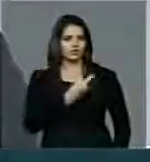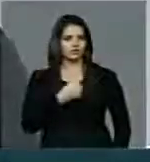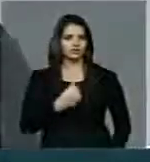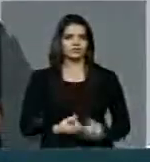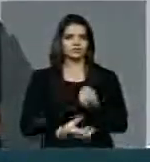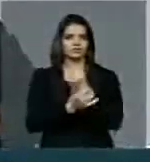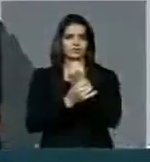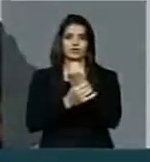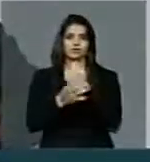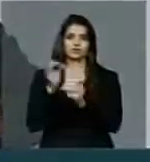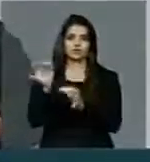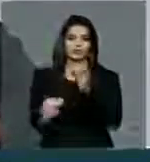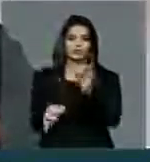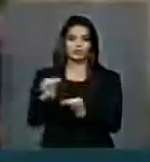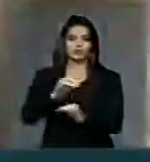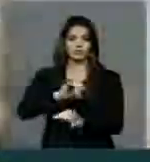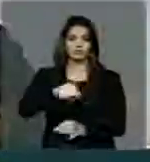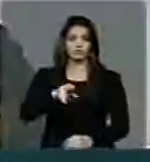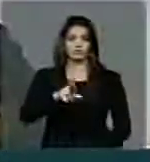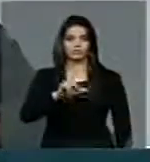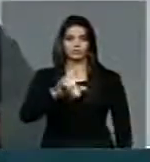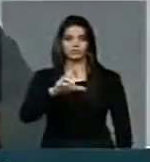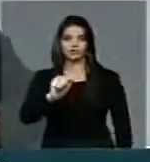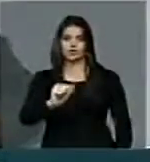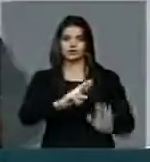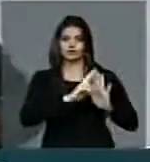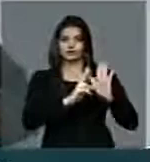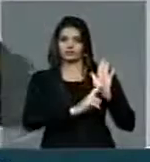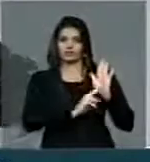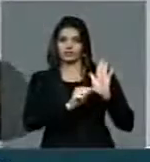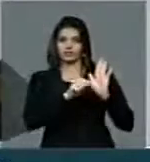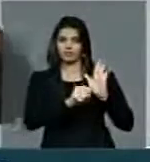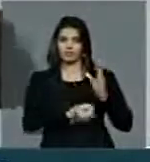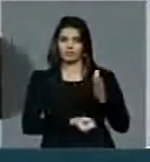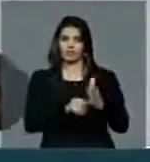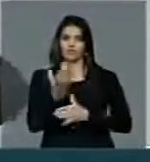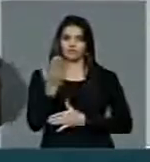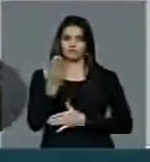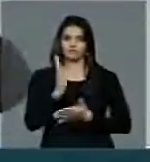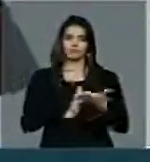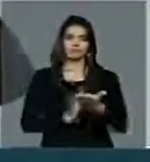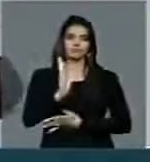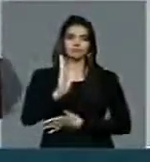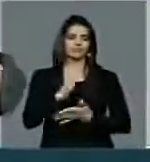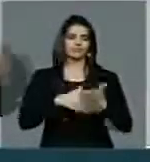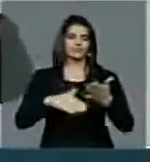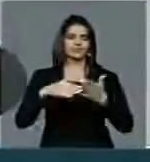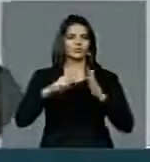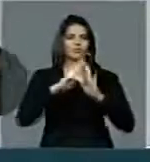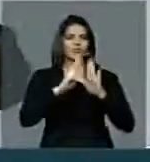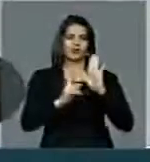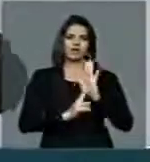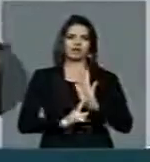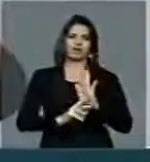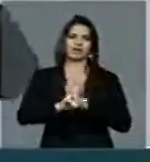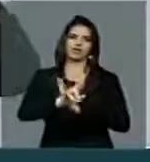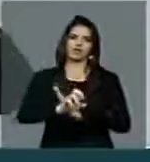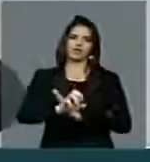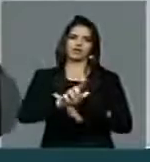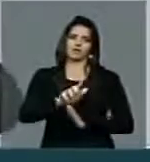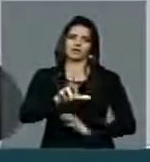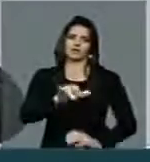segurança jurídica da norma aprovada. Então, todo o regulamento é pautado também em